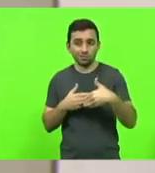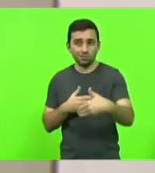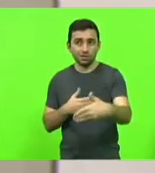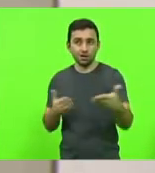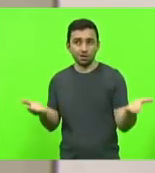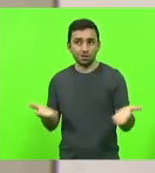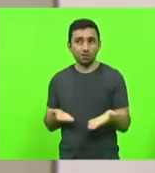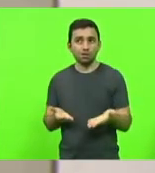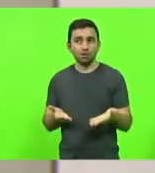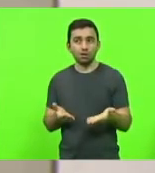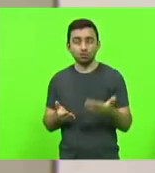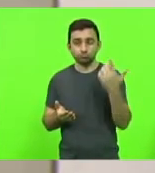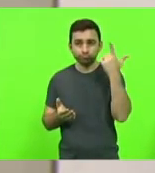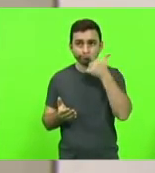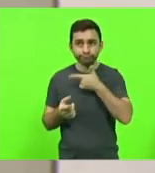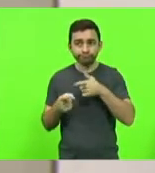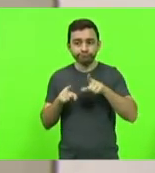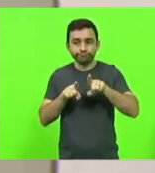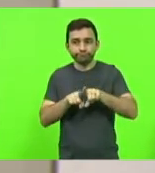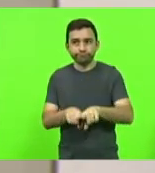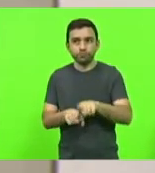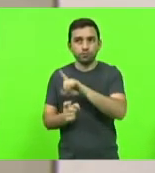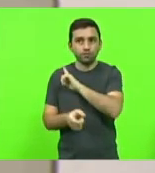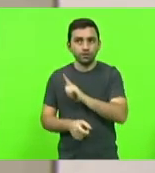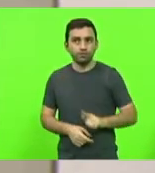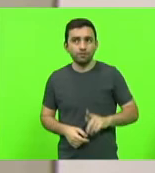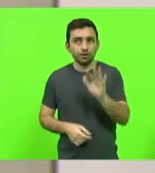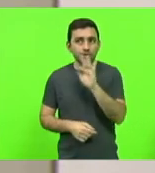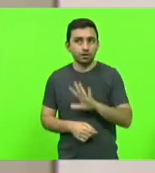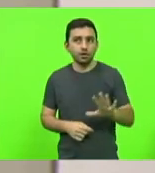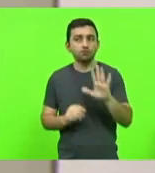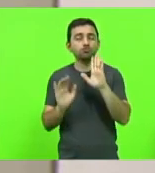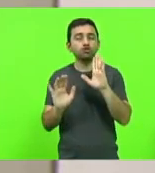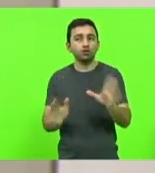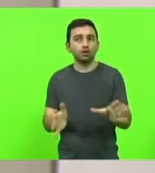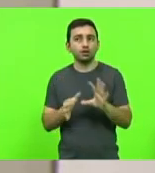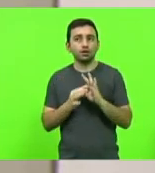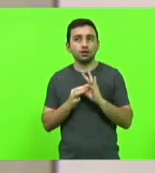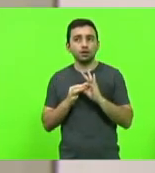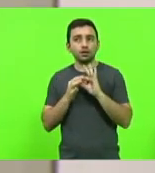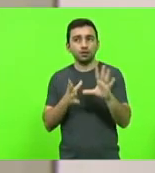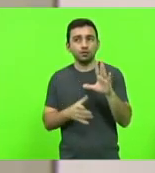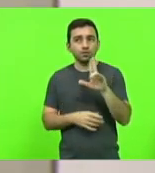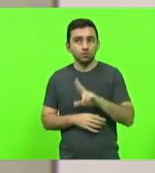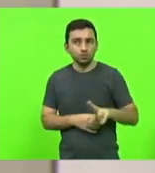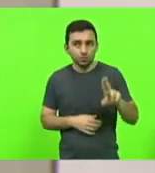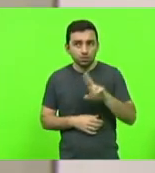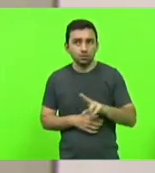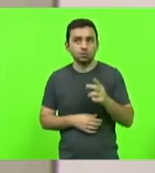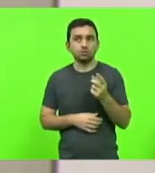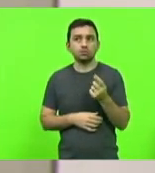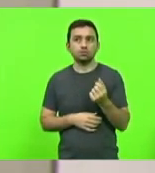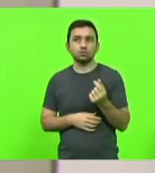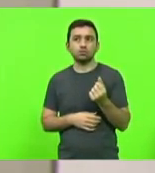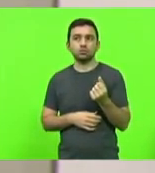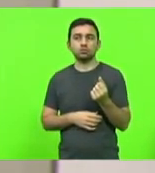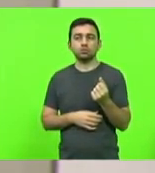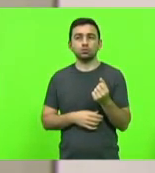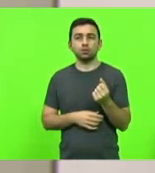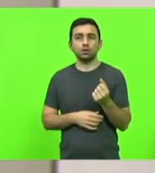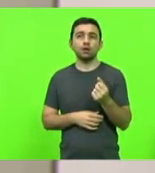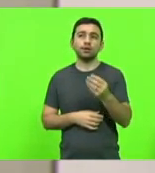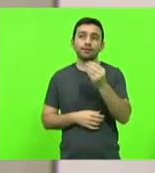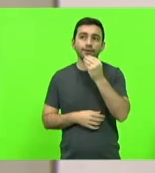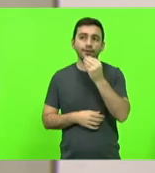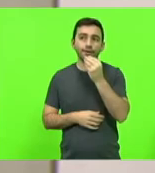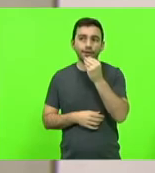celebração deste convênio, o governo federal já está autorizado a utilizar esses recursos. É claro que serão